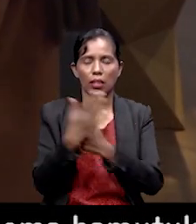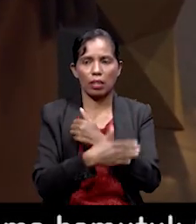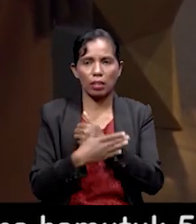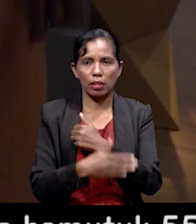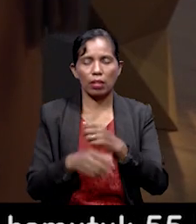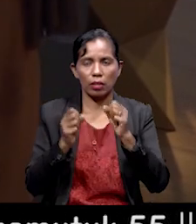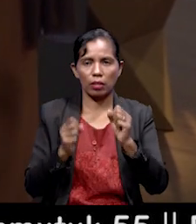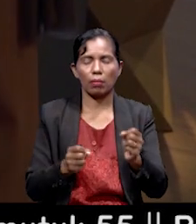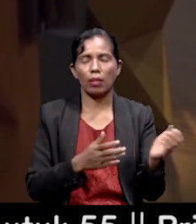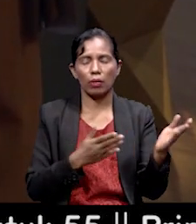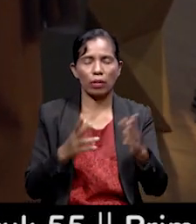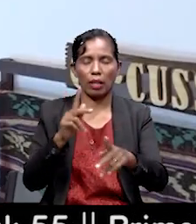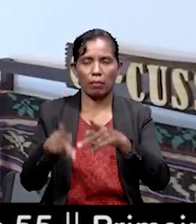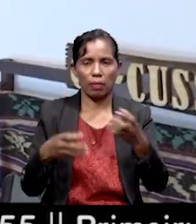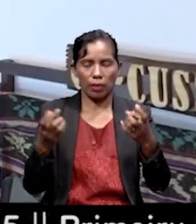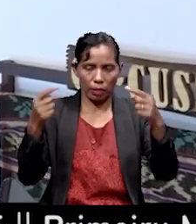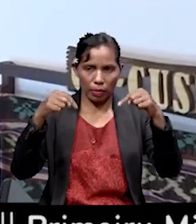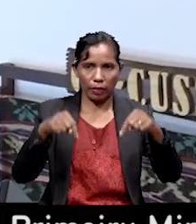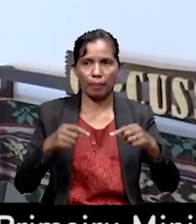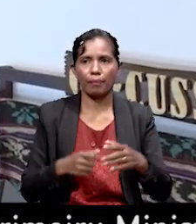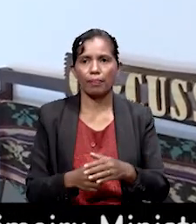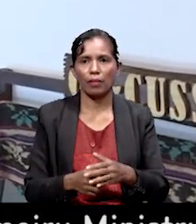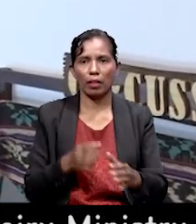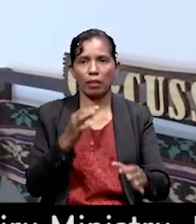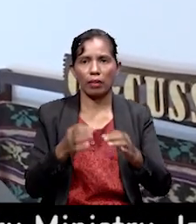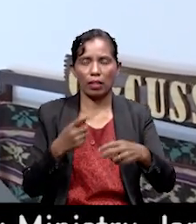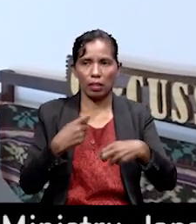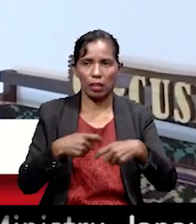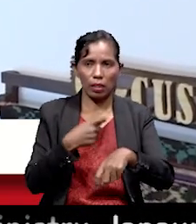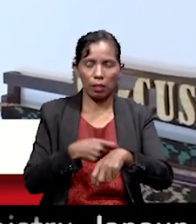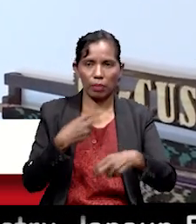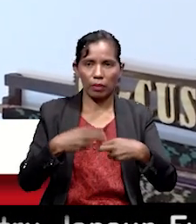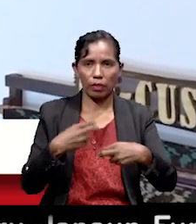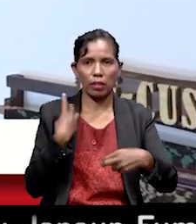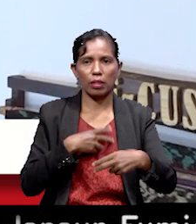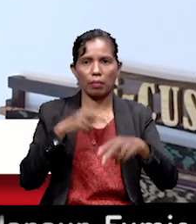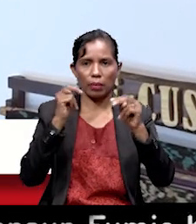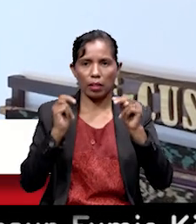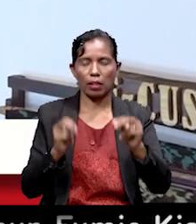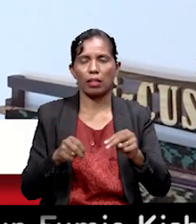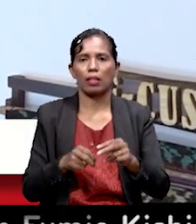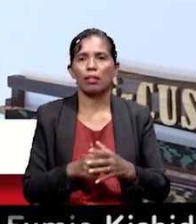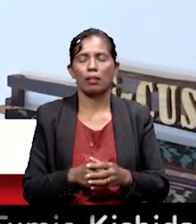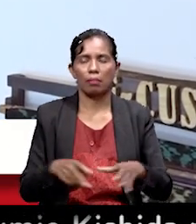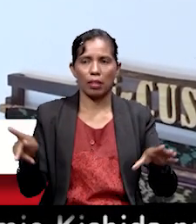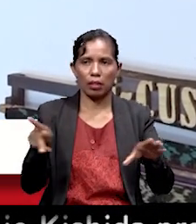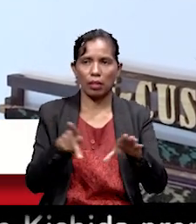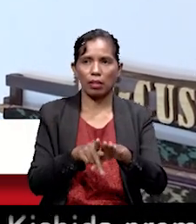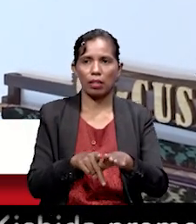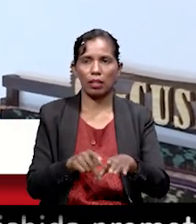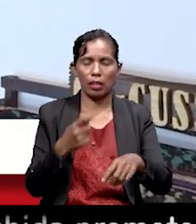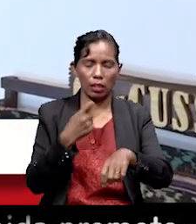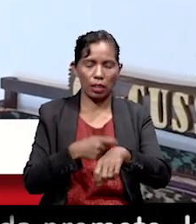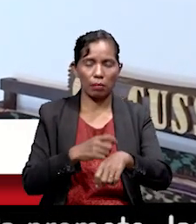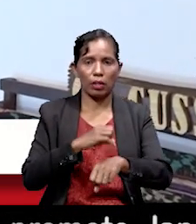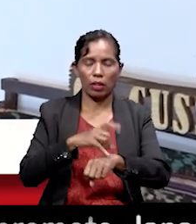bele atrai turista sira. Mas que essa situação difícil, ita precisa marca e tenha presença. Eh? E evento internacional